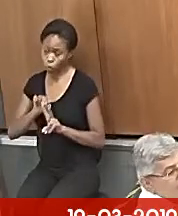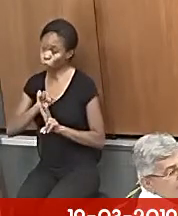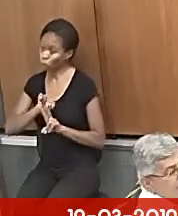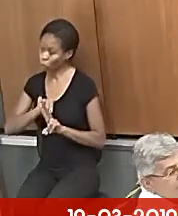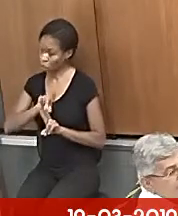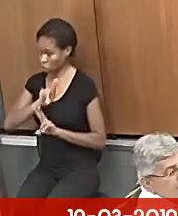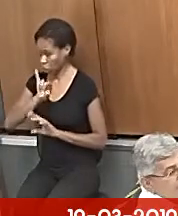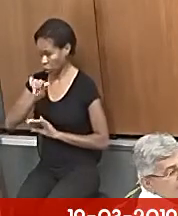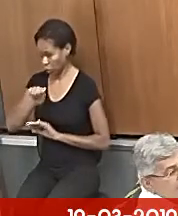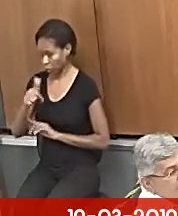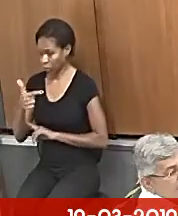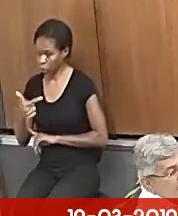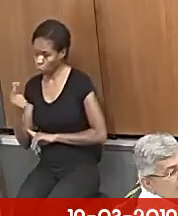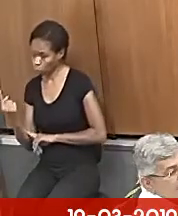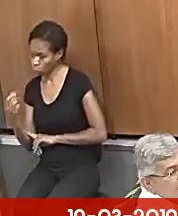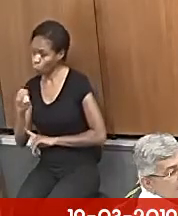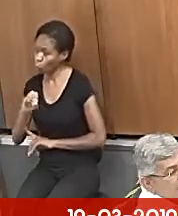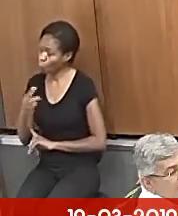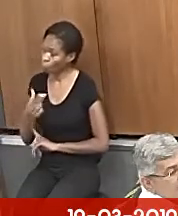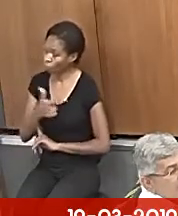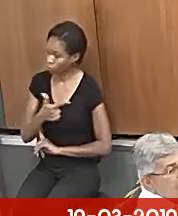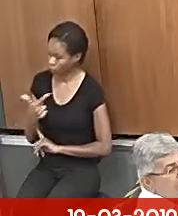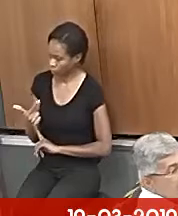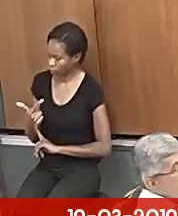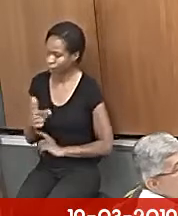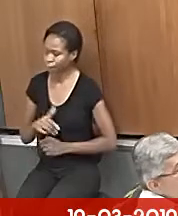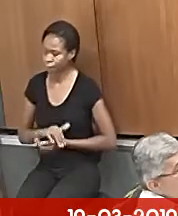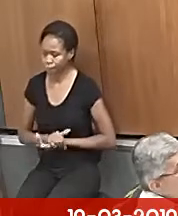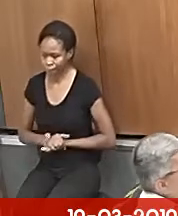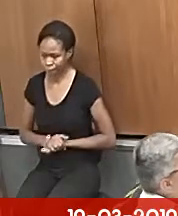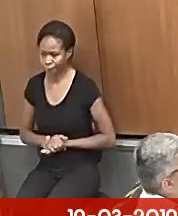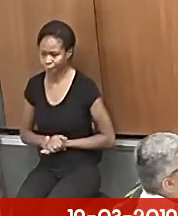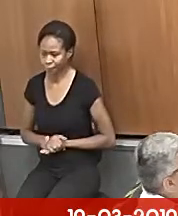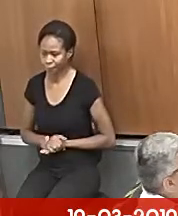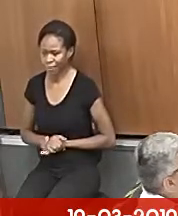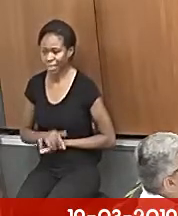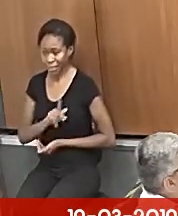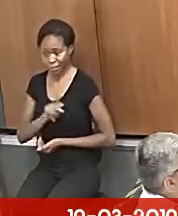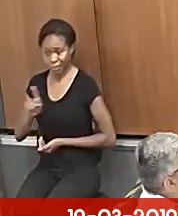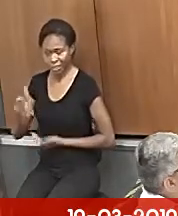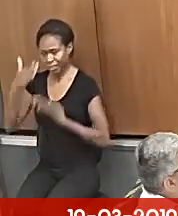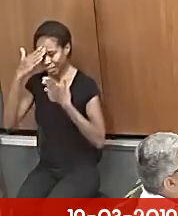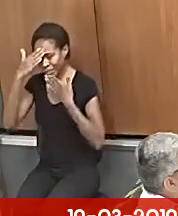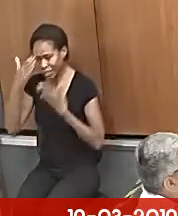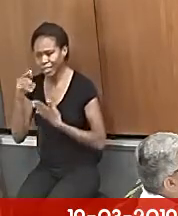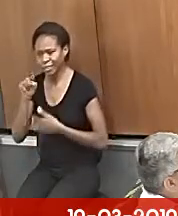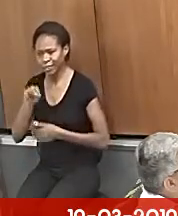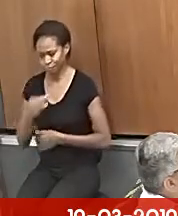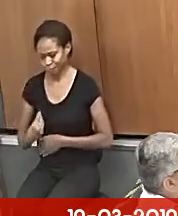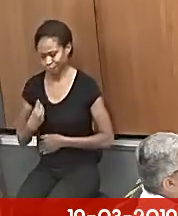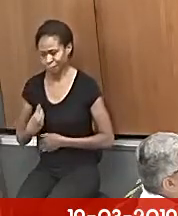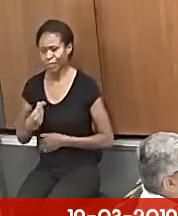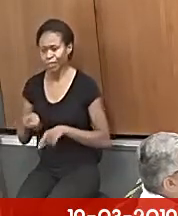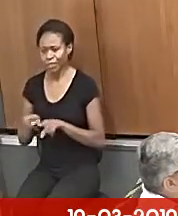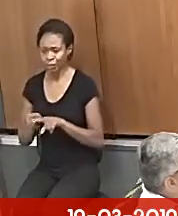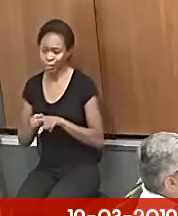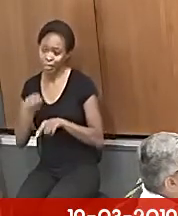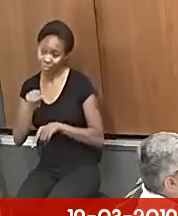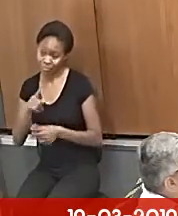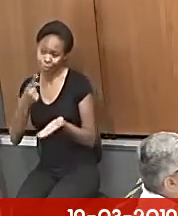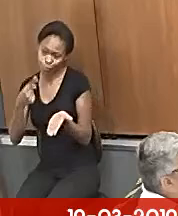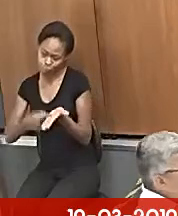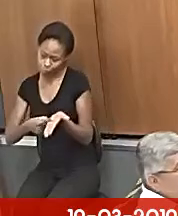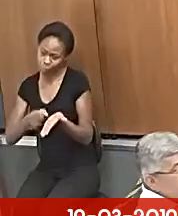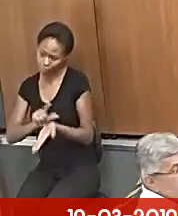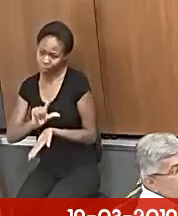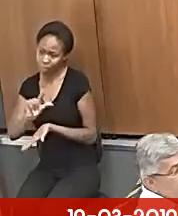21 e 22 em uma data próxima seria perfeito a à presidência agradece a presença do senhor também e devido ao compromisso fica